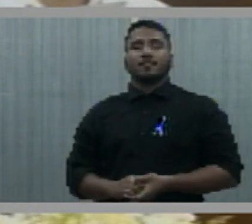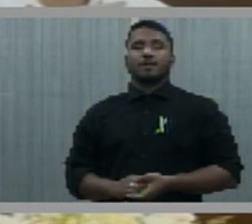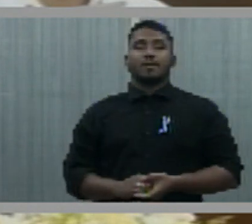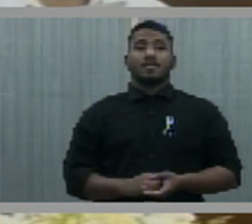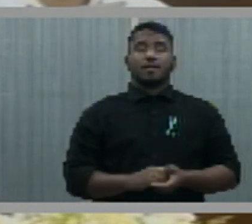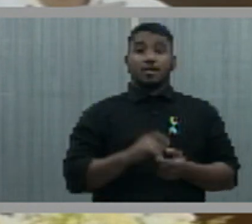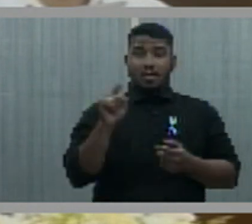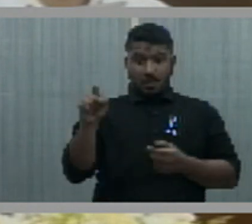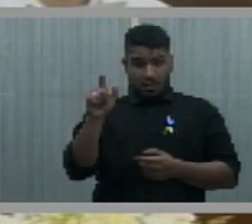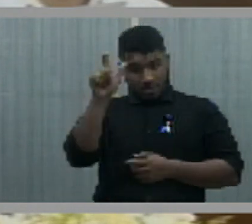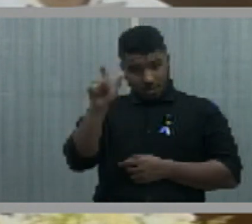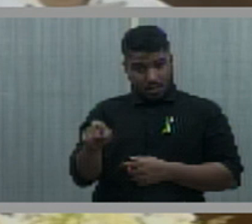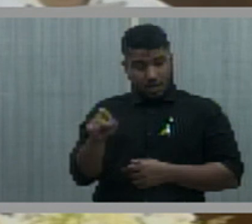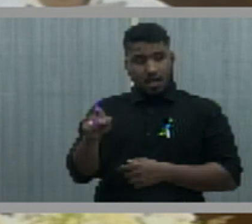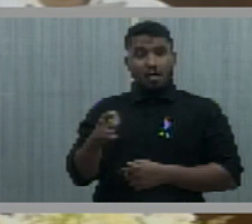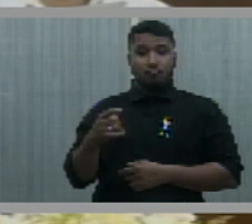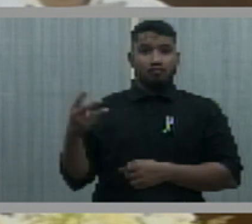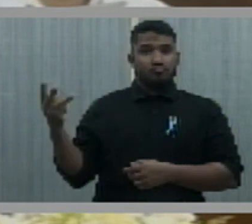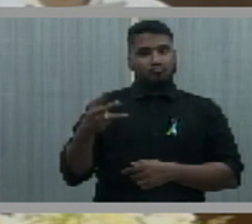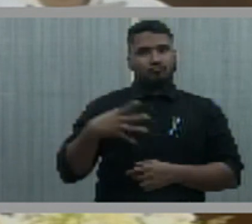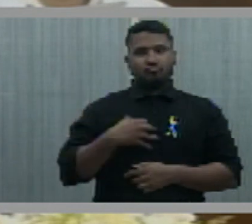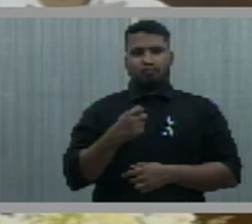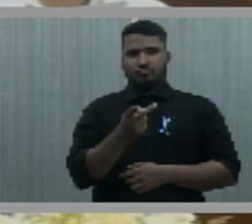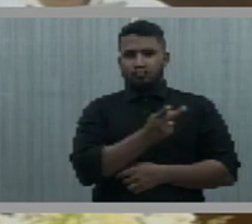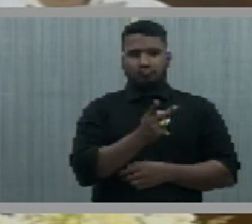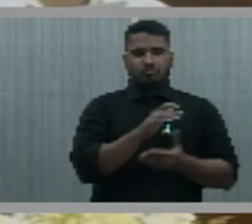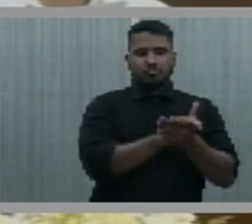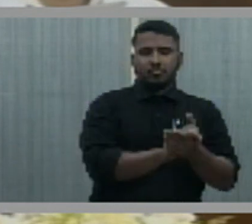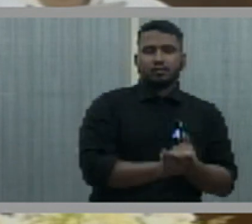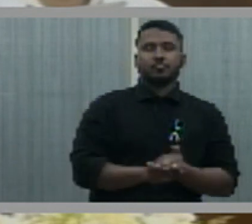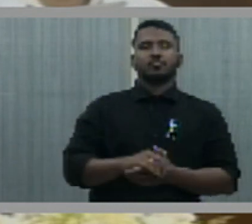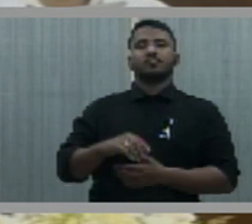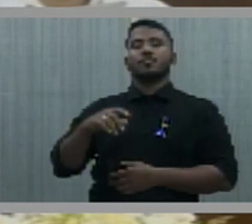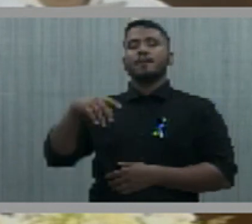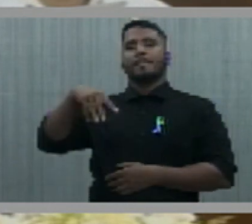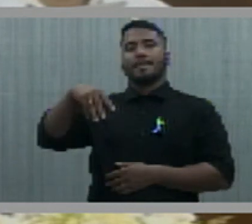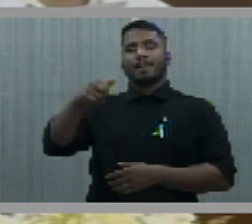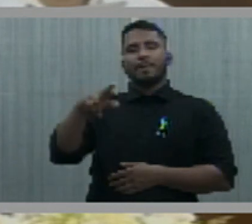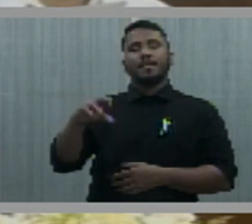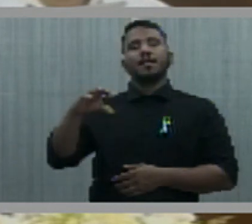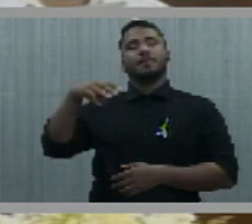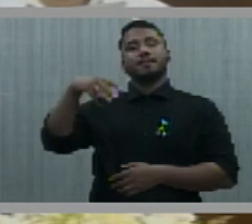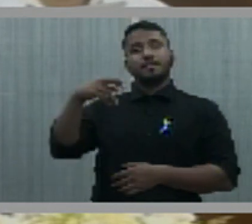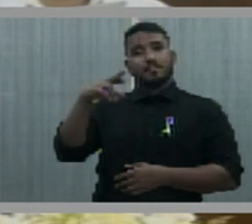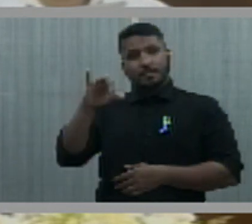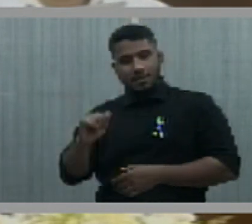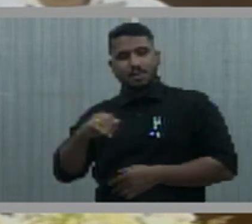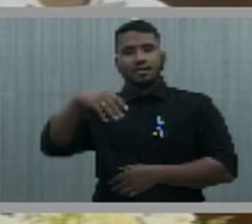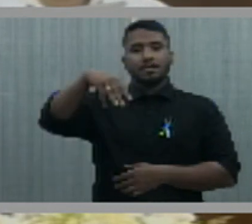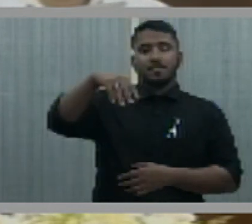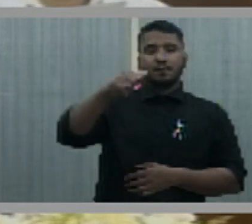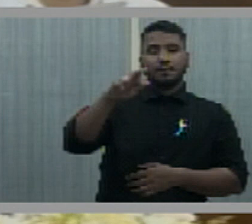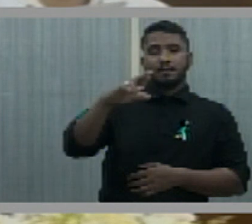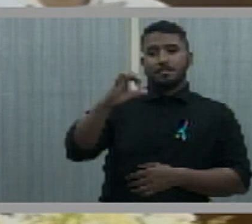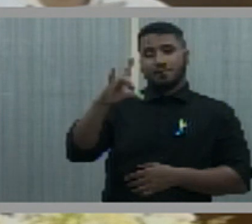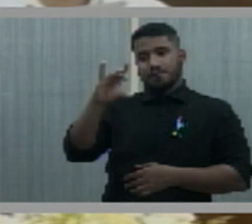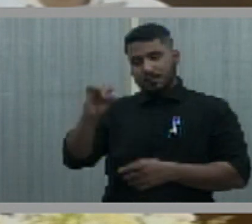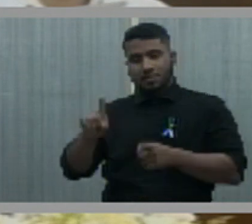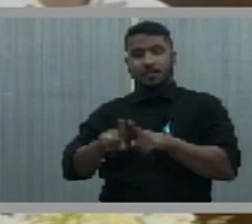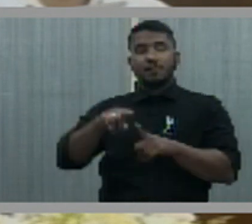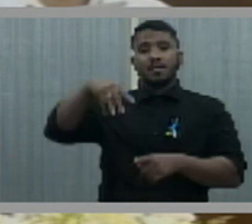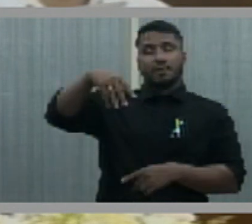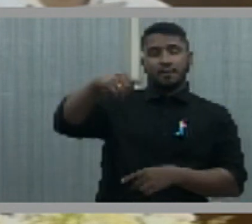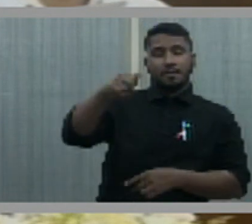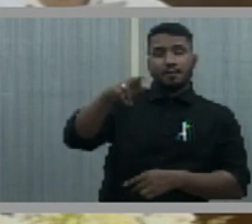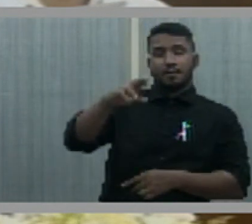terceiro filho entre cinco irmãos, Mara, Márcia, Marcos, Marcelo e Marlon. Em